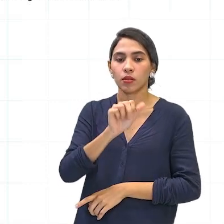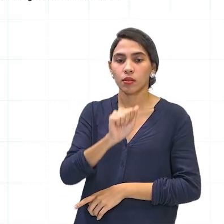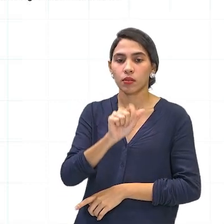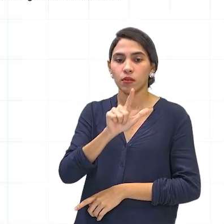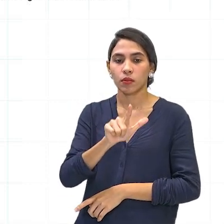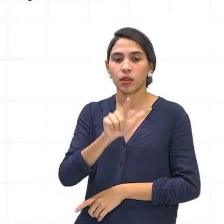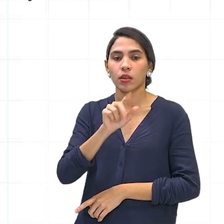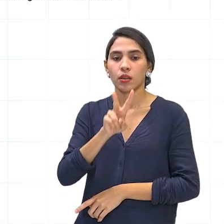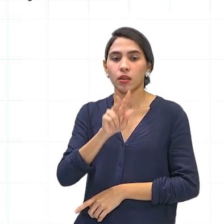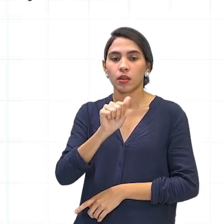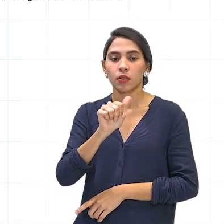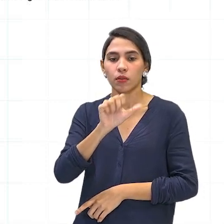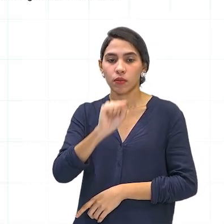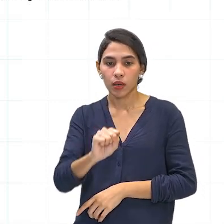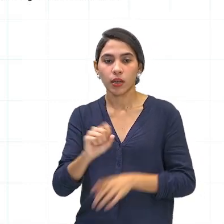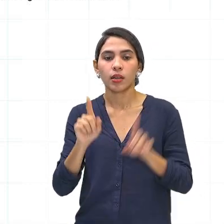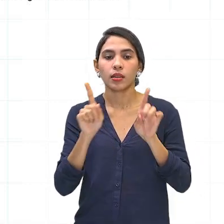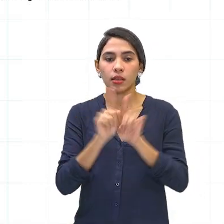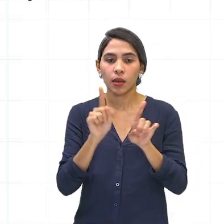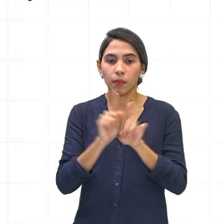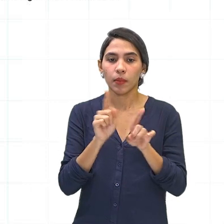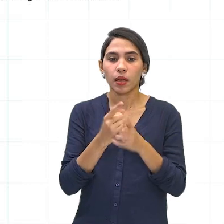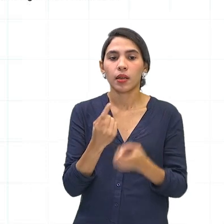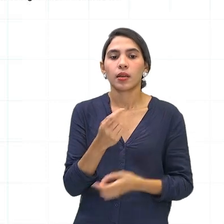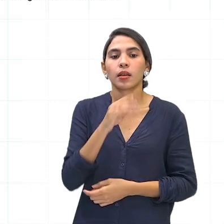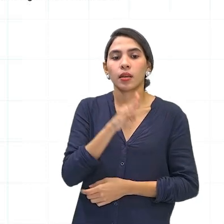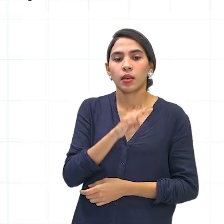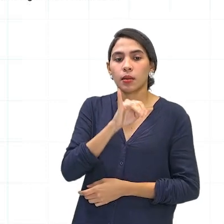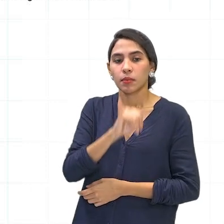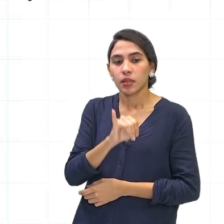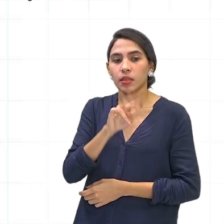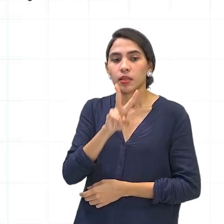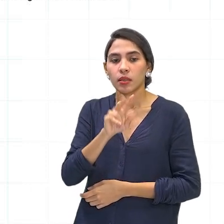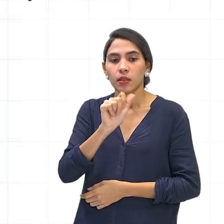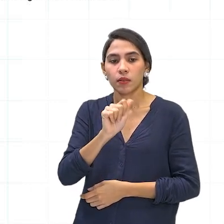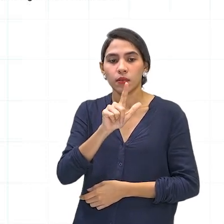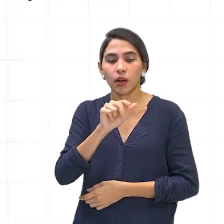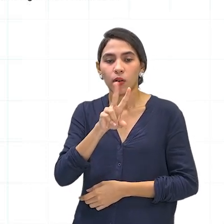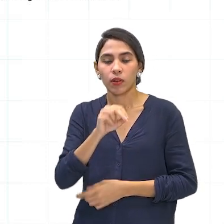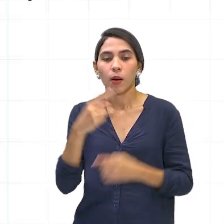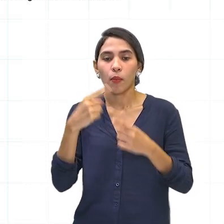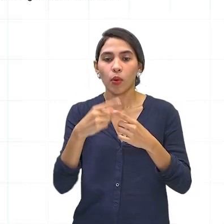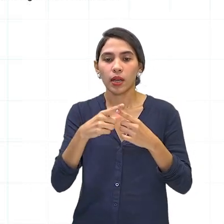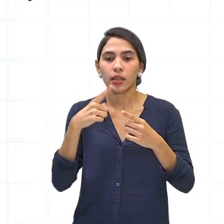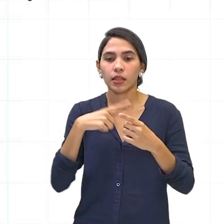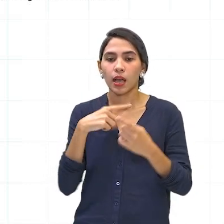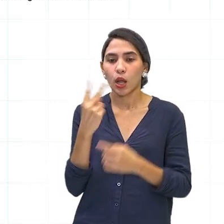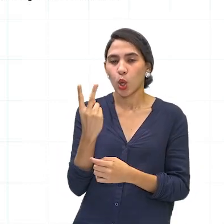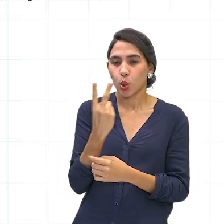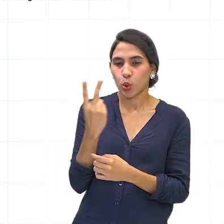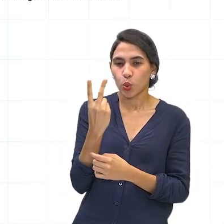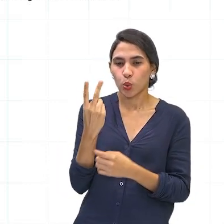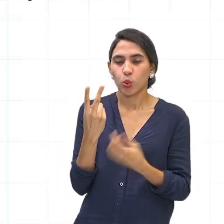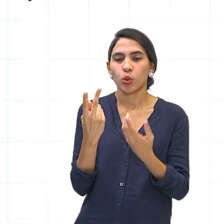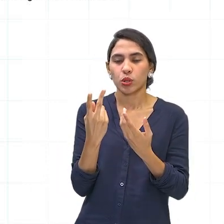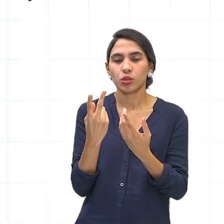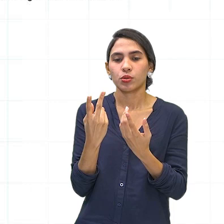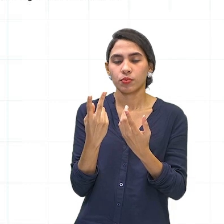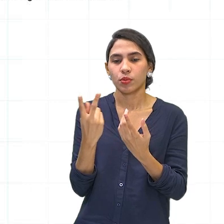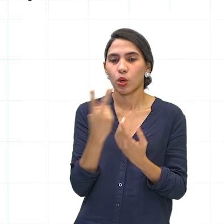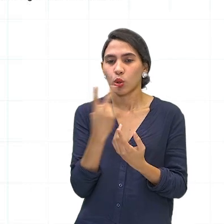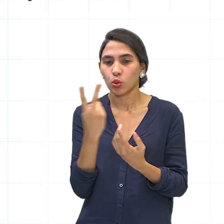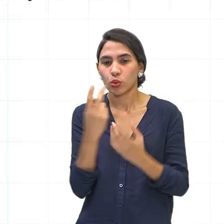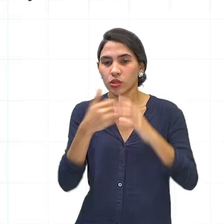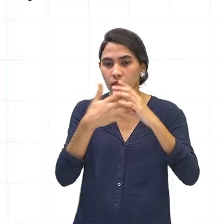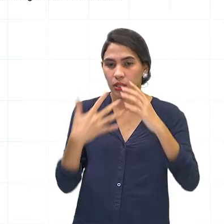de bivalvia, né? Esse bi quer dizer duas ou dupla, então são duas partes, como a gente está visualizando. E aí, como representante, nós